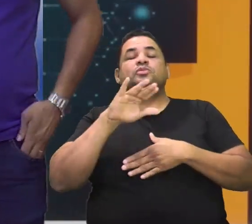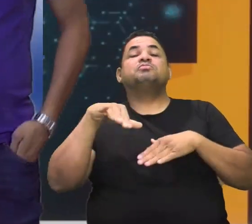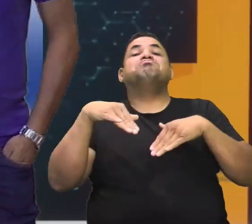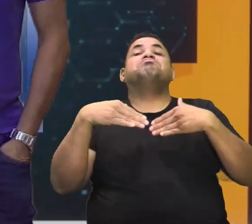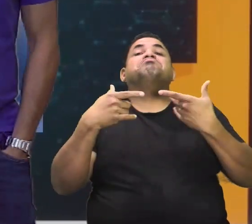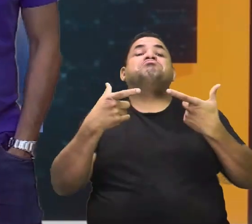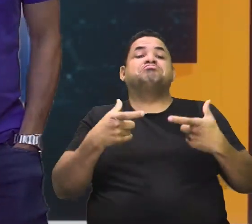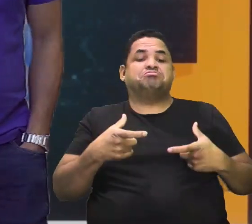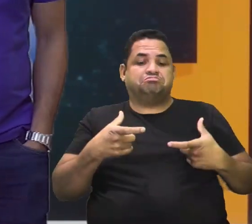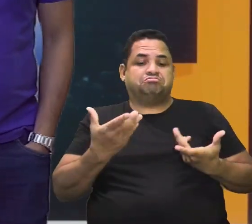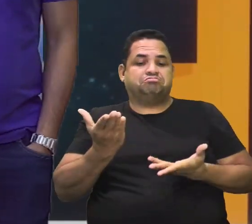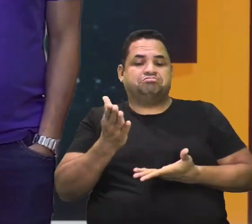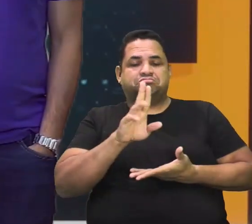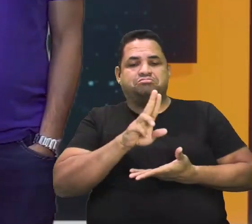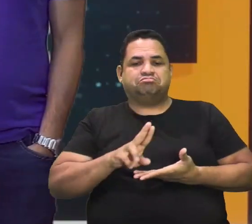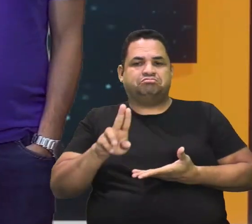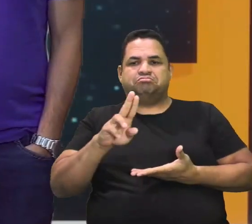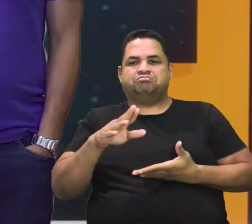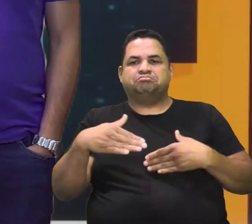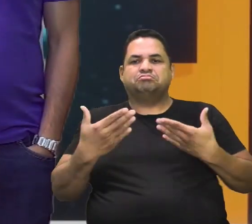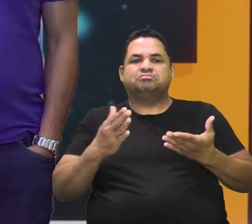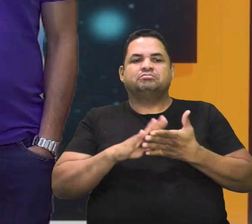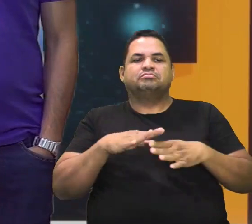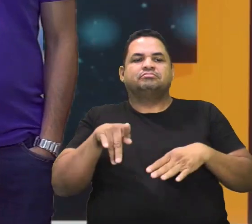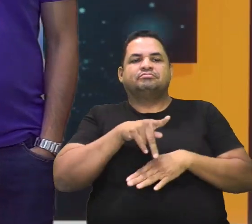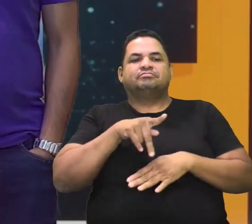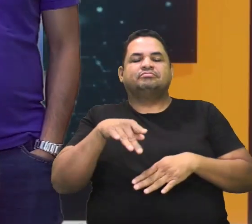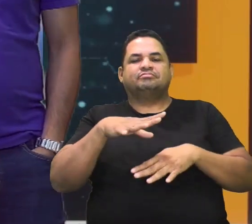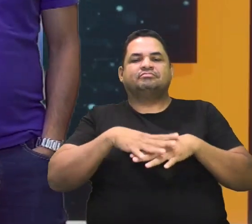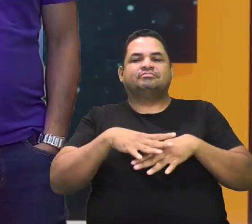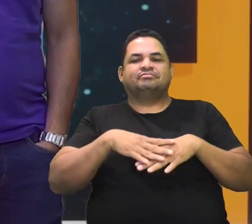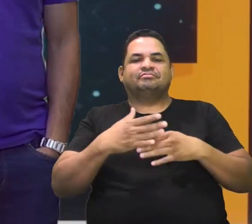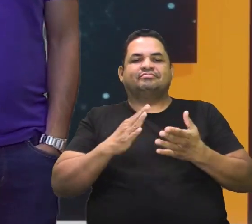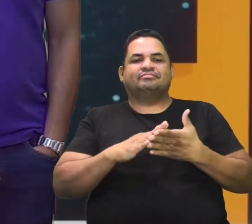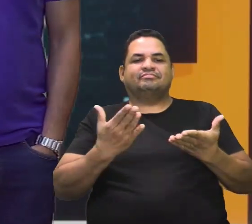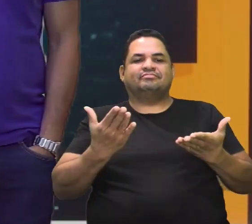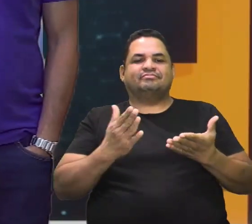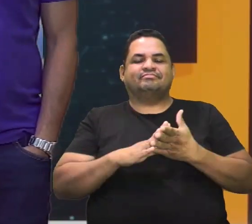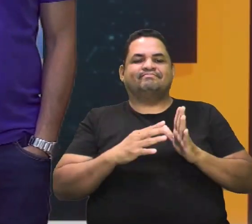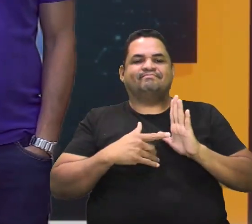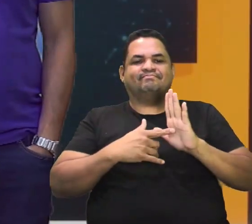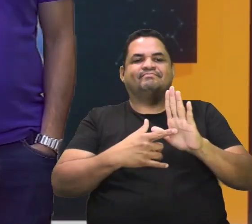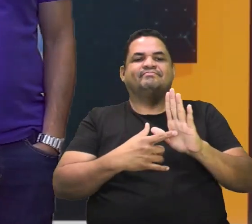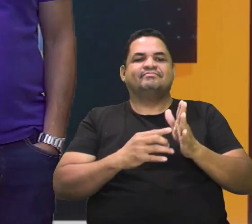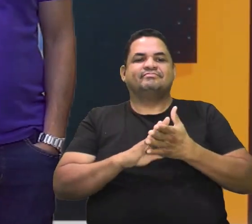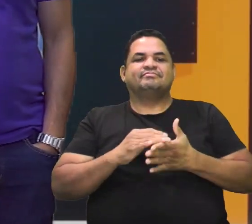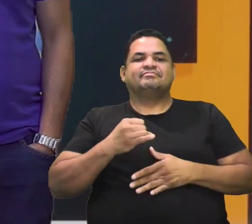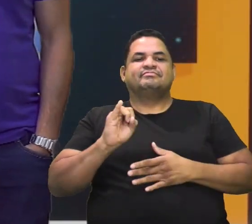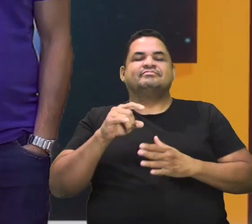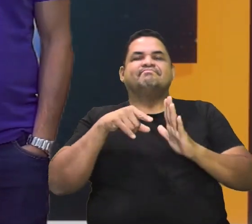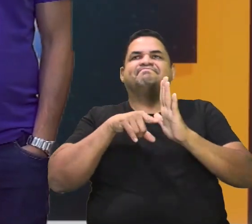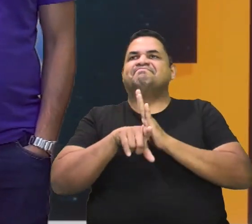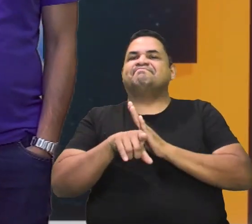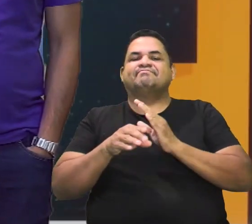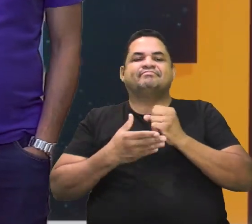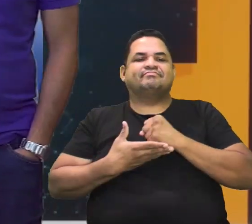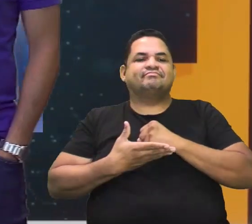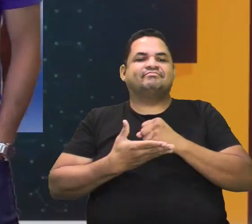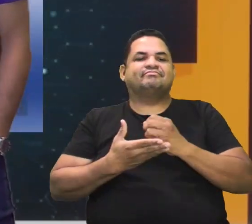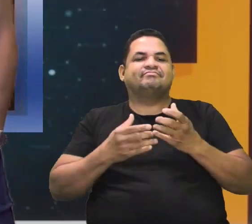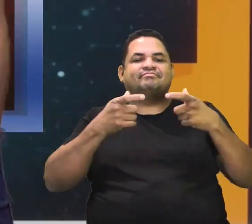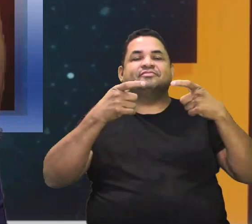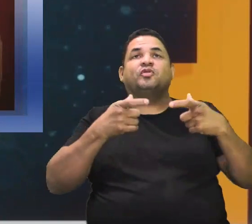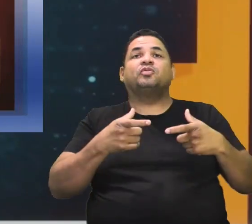uso isso aonde, professores de matemática? Me explica, pelo amor de Deus, me mostra, senão fica aquela perguntinha